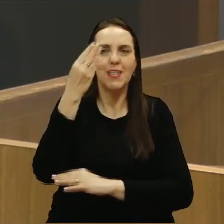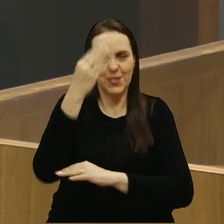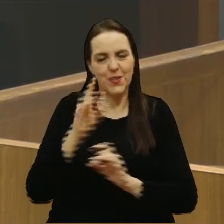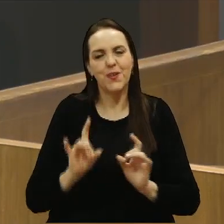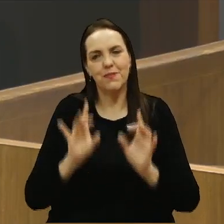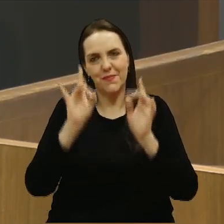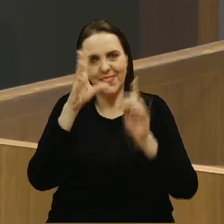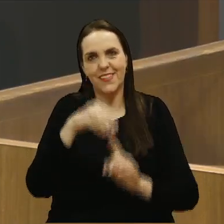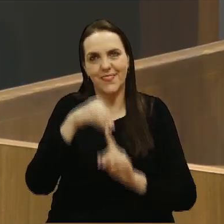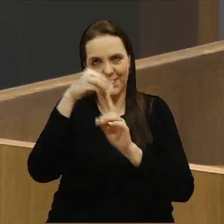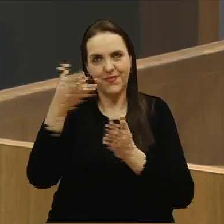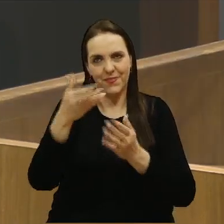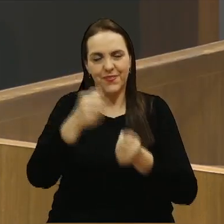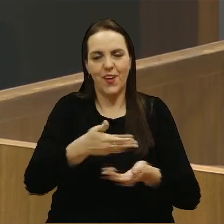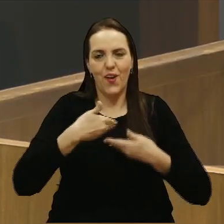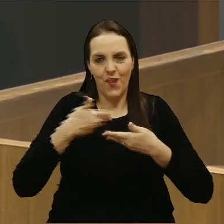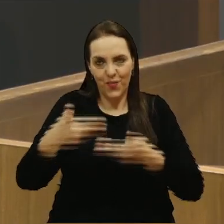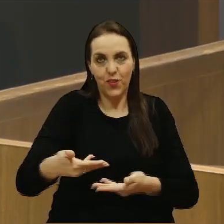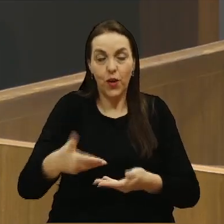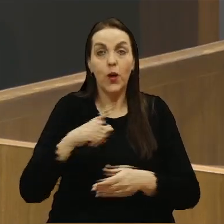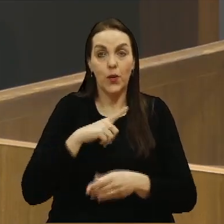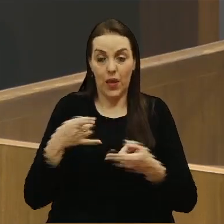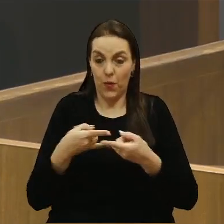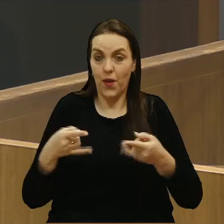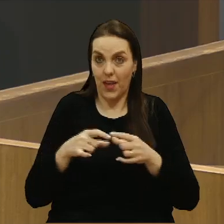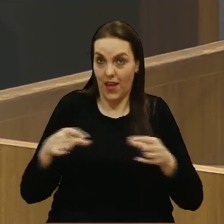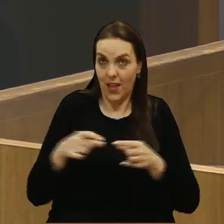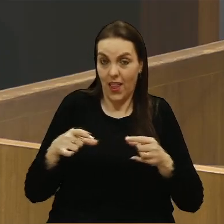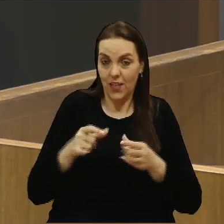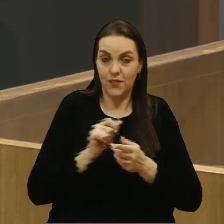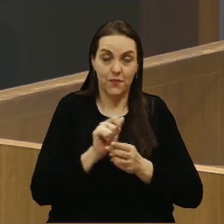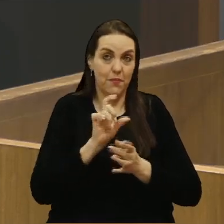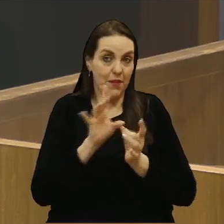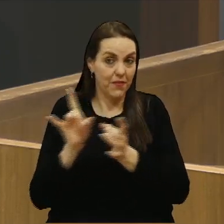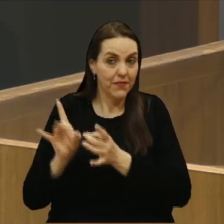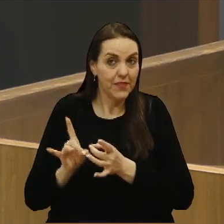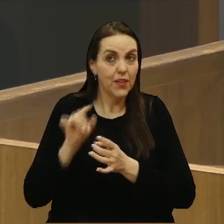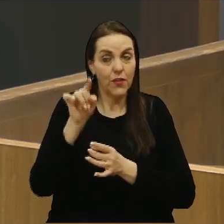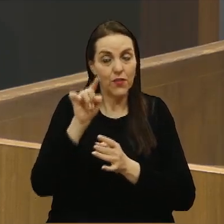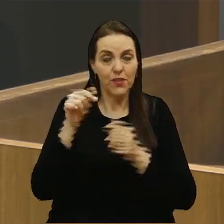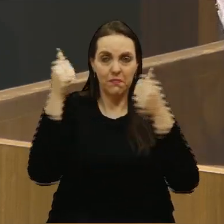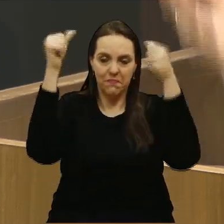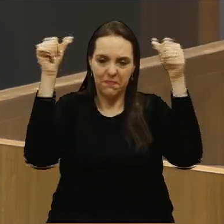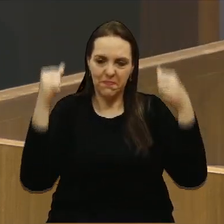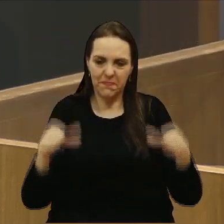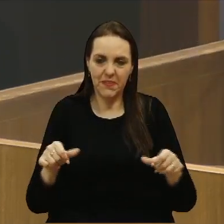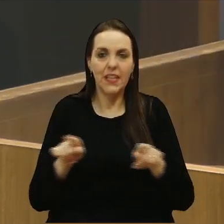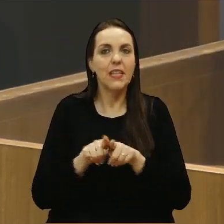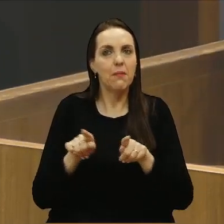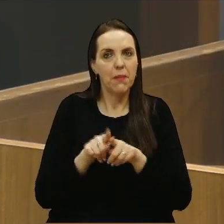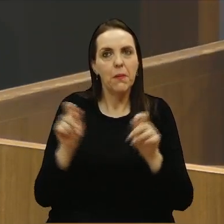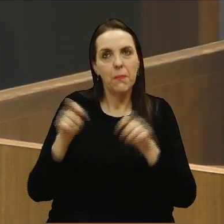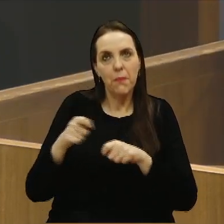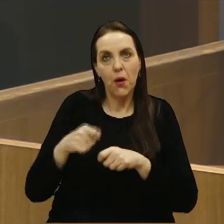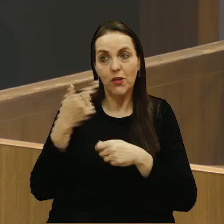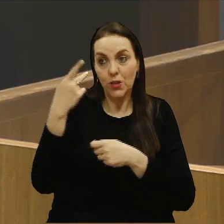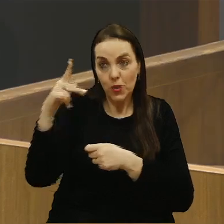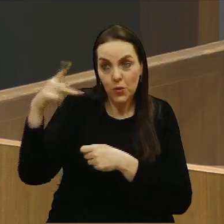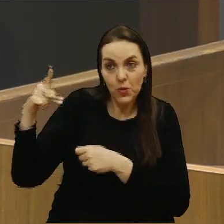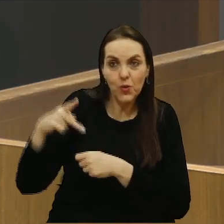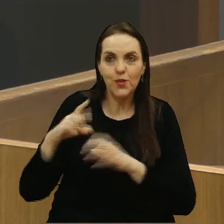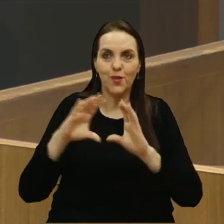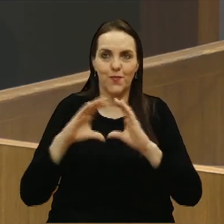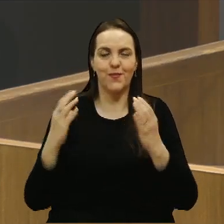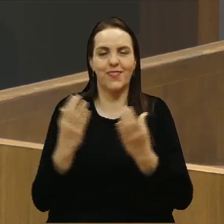que nos convidou. Eu tenho os ingressos, se vocês têm interesse, eu tenho cartazes, para vocês também deixarem nas suas comunidades.